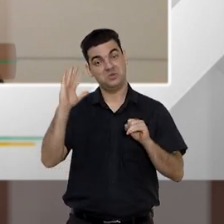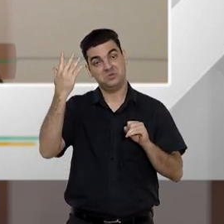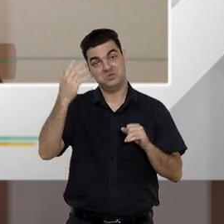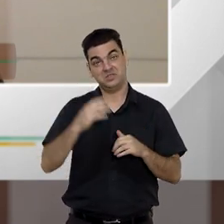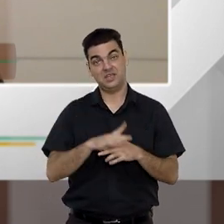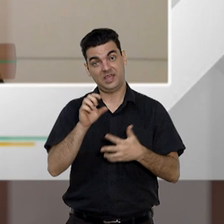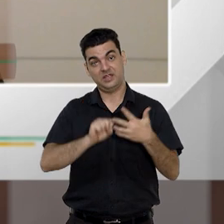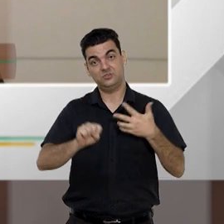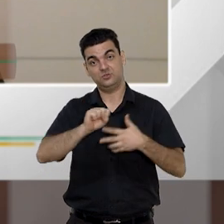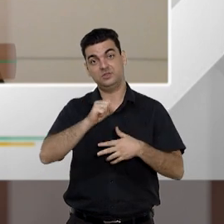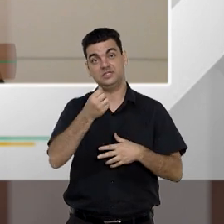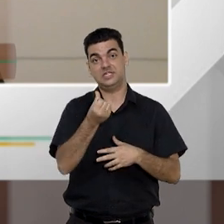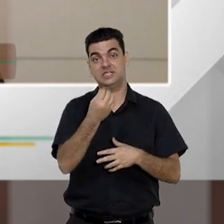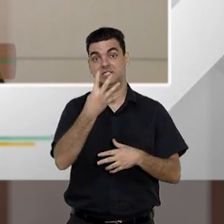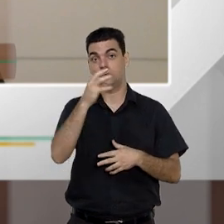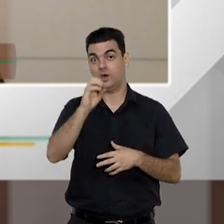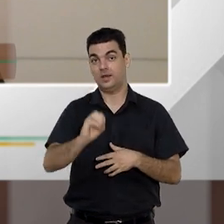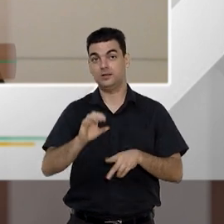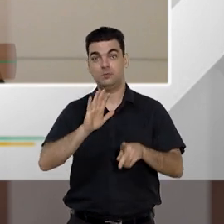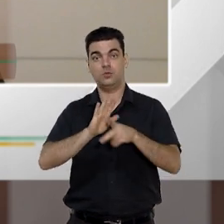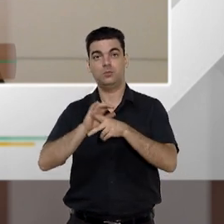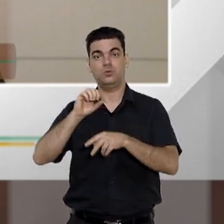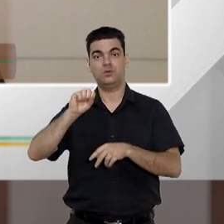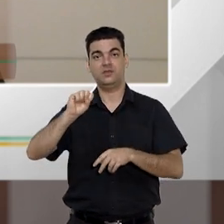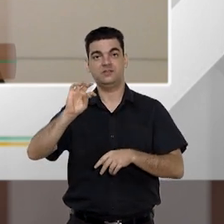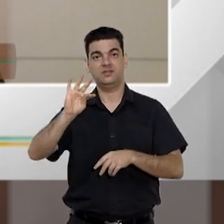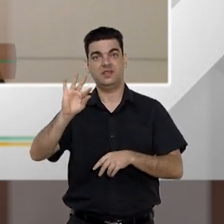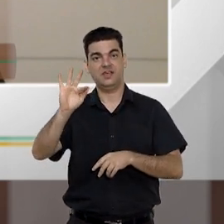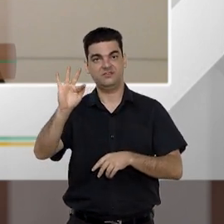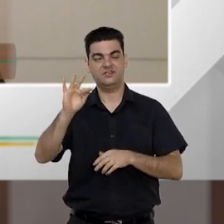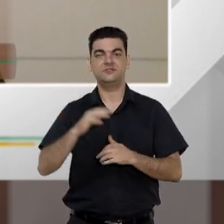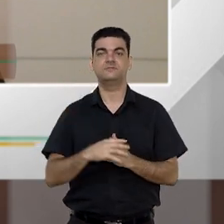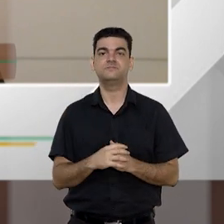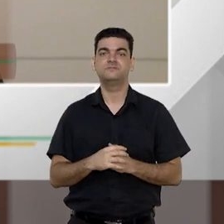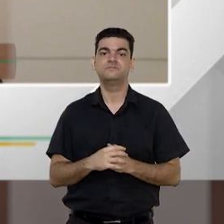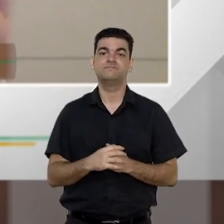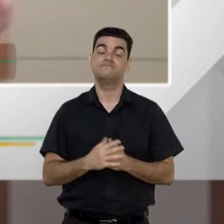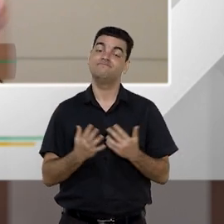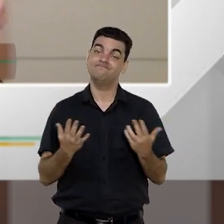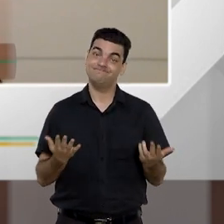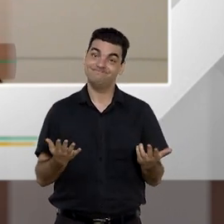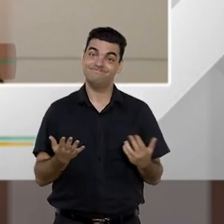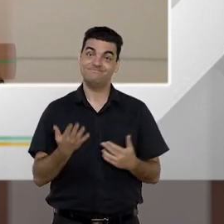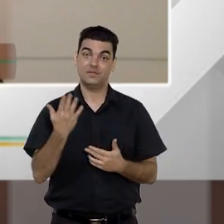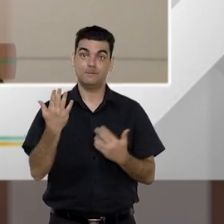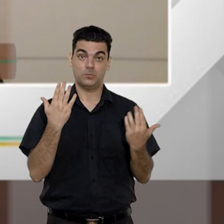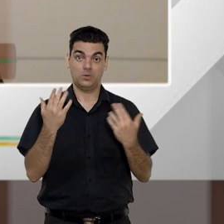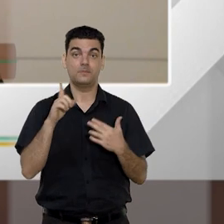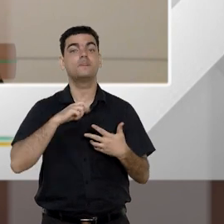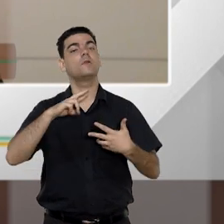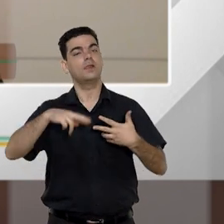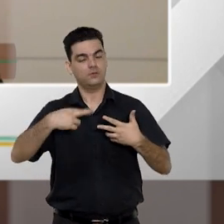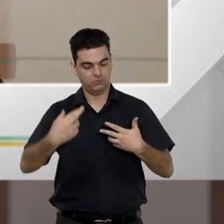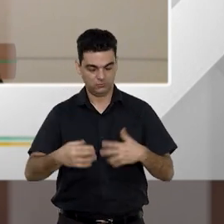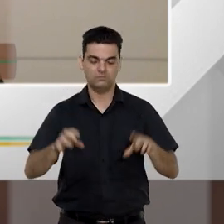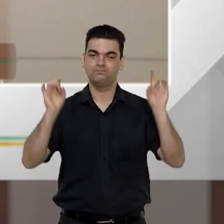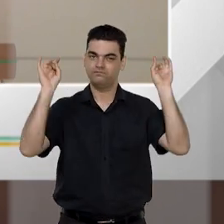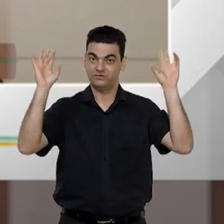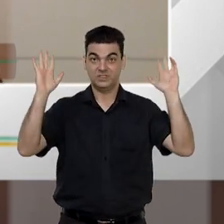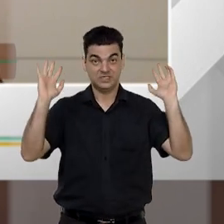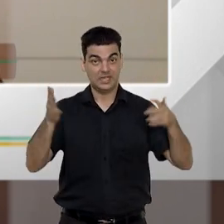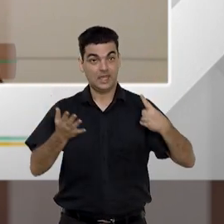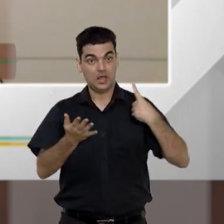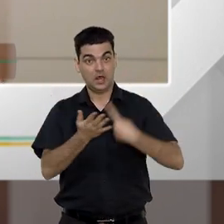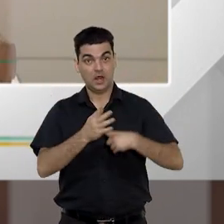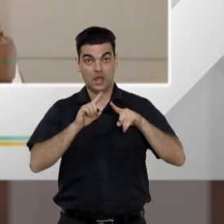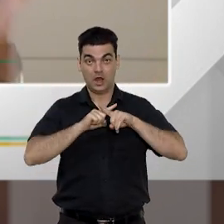duas hipóteses mencionadas na súmula 640 do Supremo Tribunal Federal. Então, em suma, temos a possibilidade do